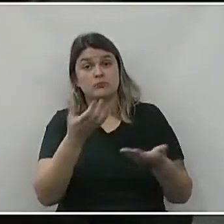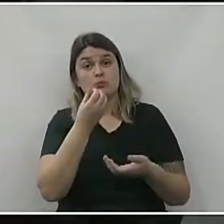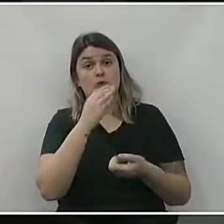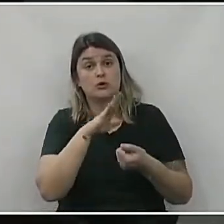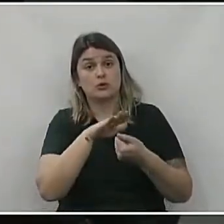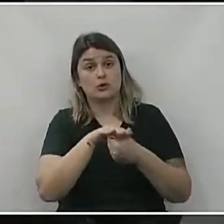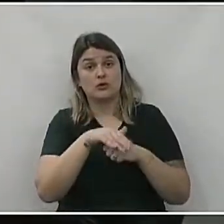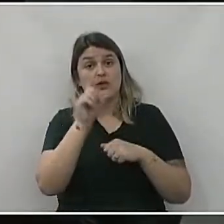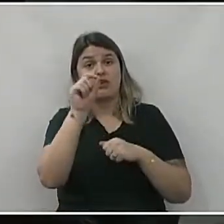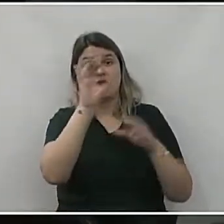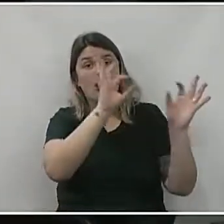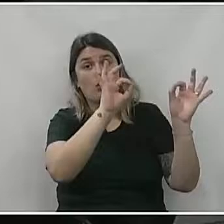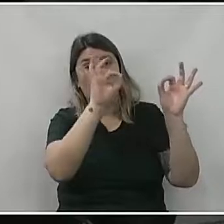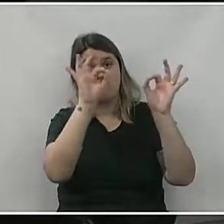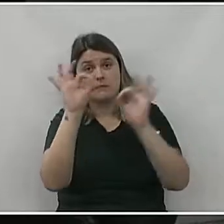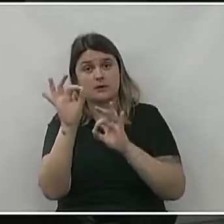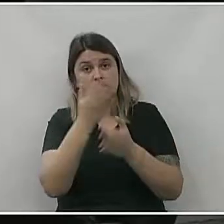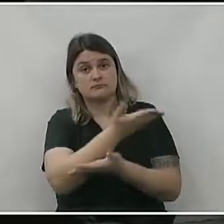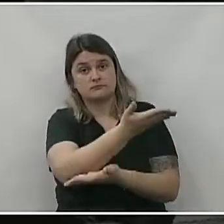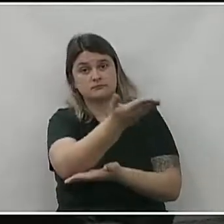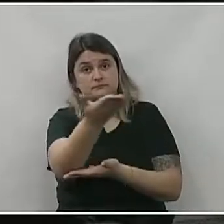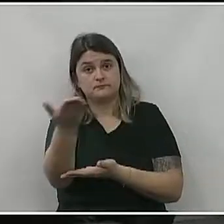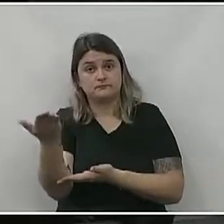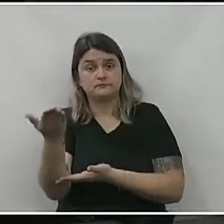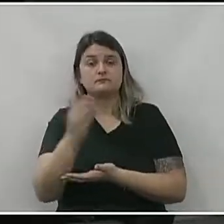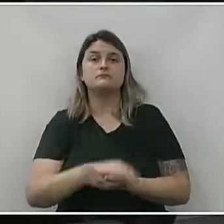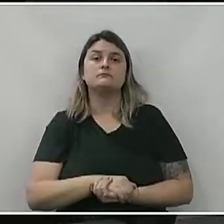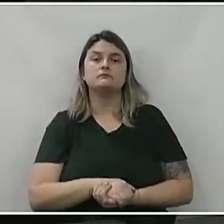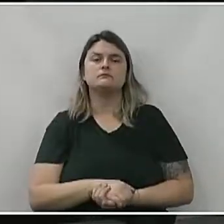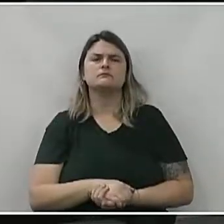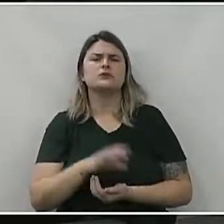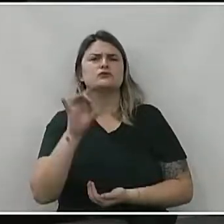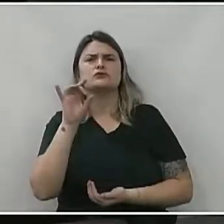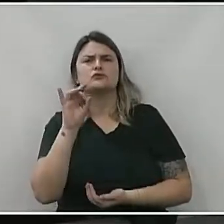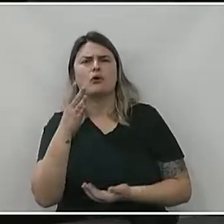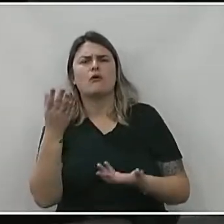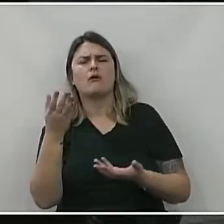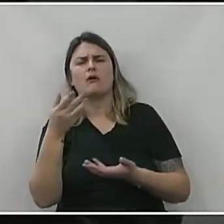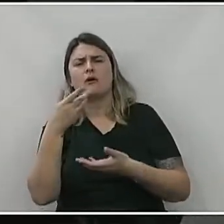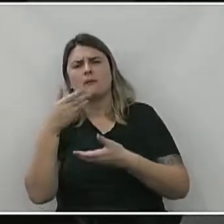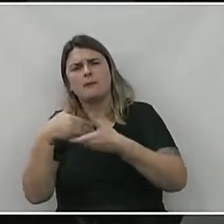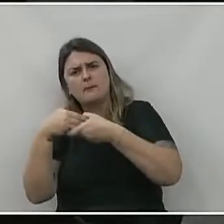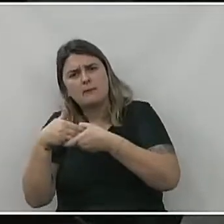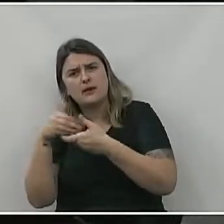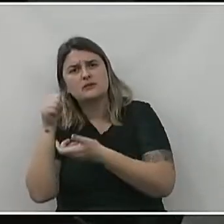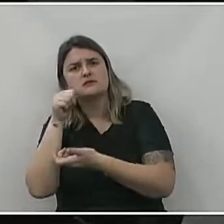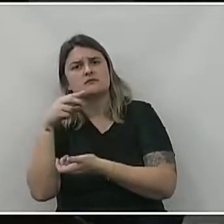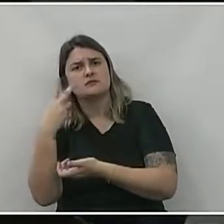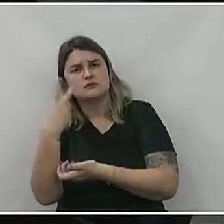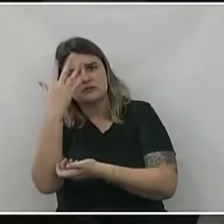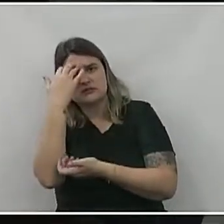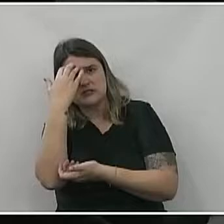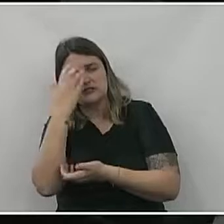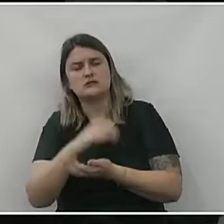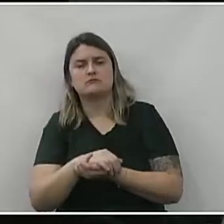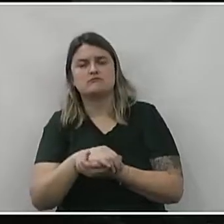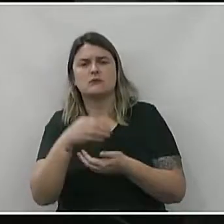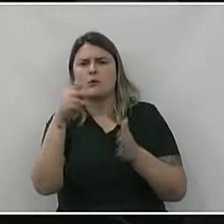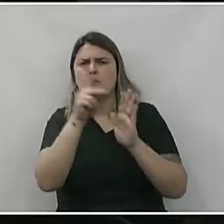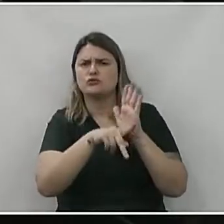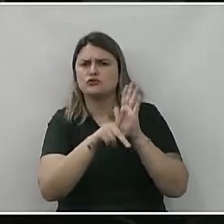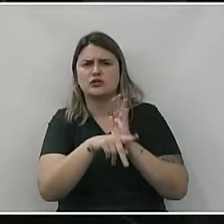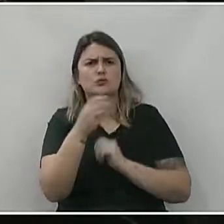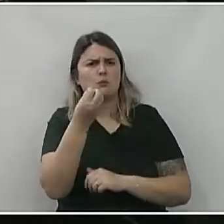aos cidadãos que estão aqui hoje na Câmara. Eu só queria dar os parabéns pelo projeto Thaís, né? Projeto